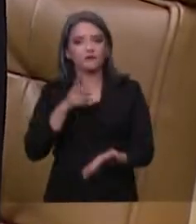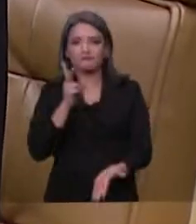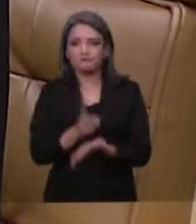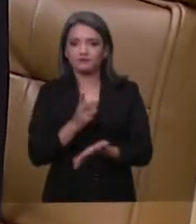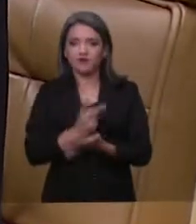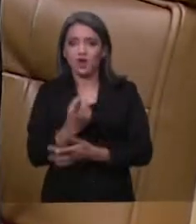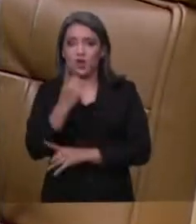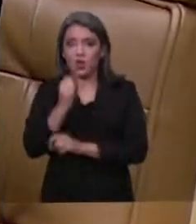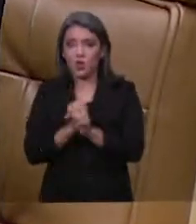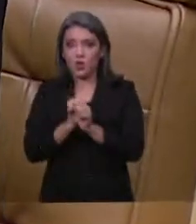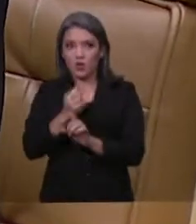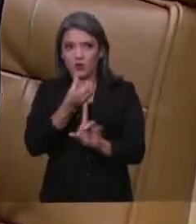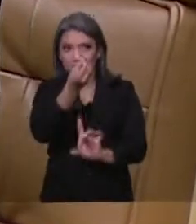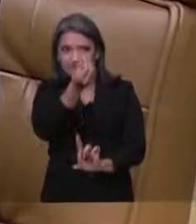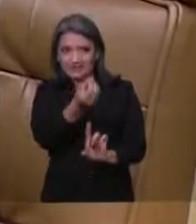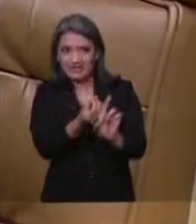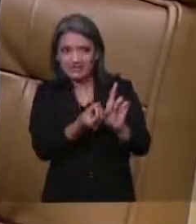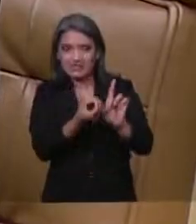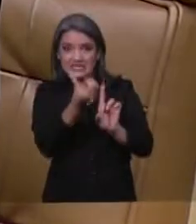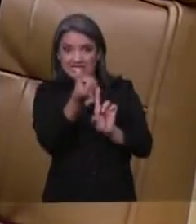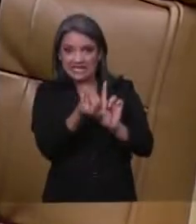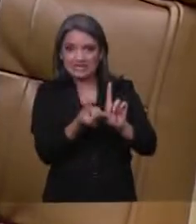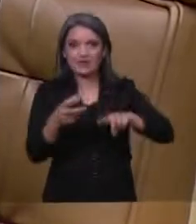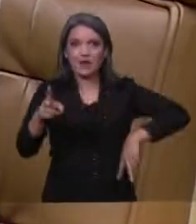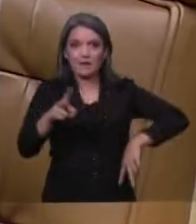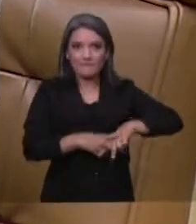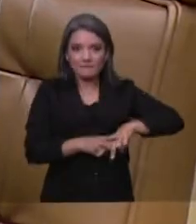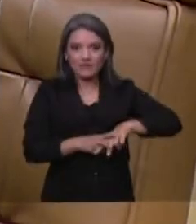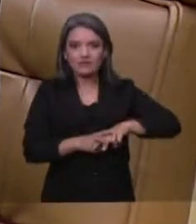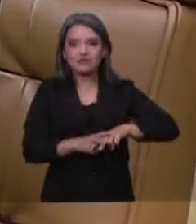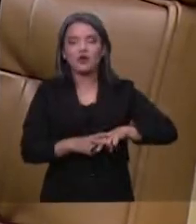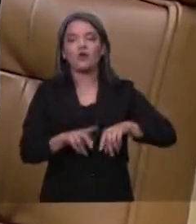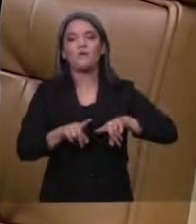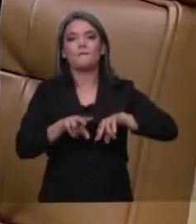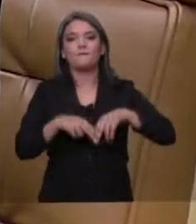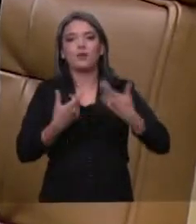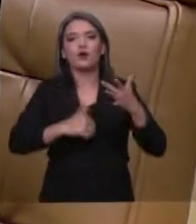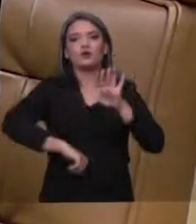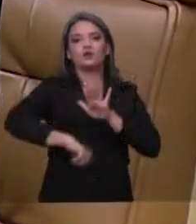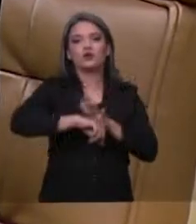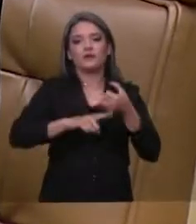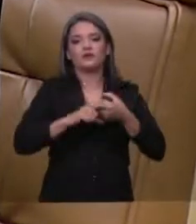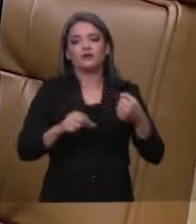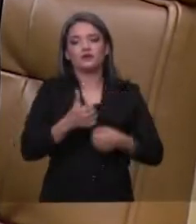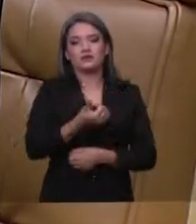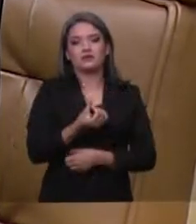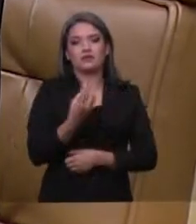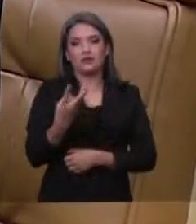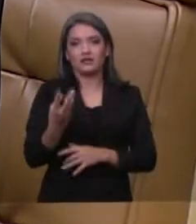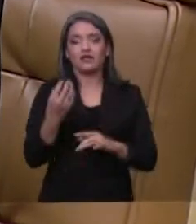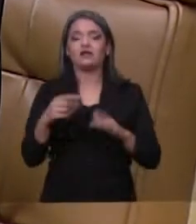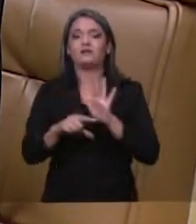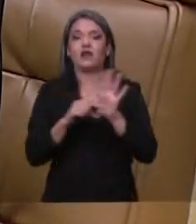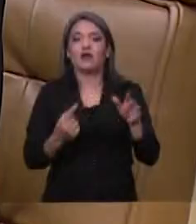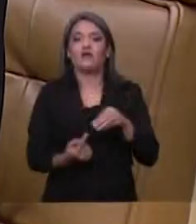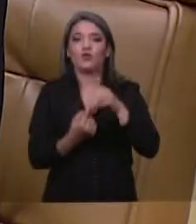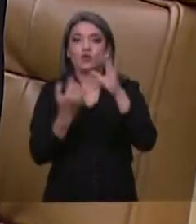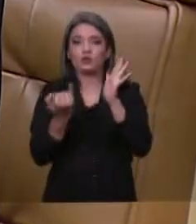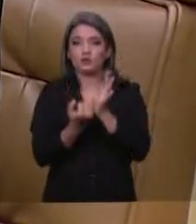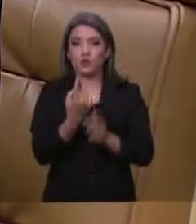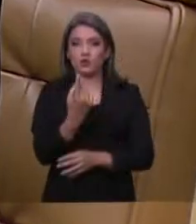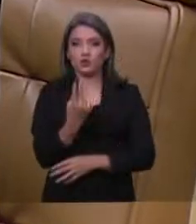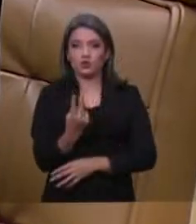em 1 ano e 6 meses de detenção para o delito do artigo 163, parágrafo único, inciso 1, 2, 3 e 4 do Código